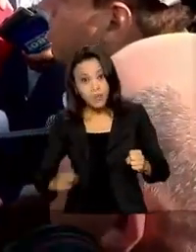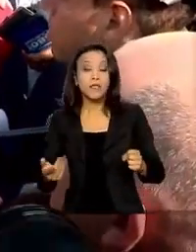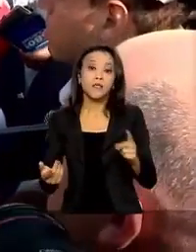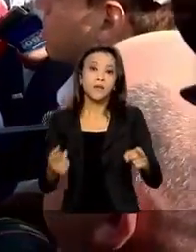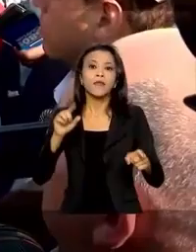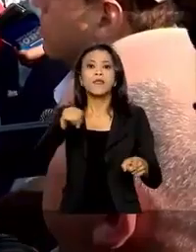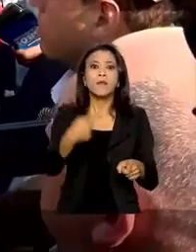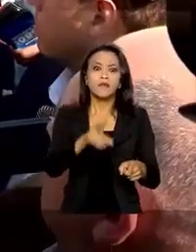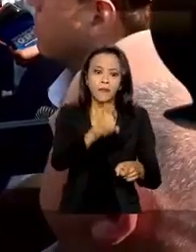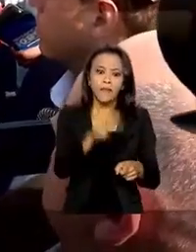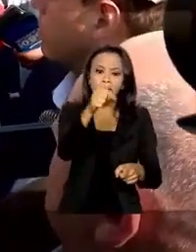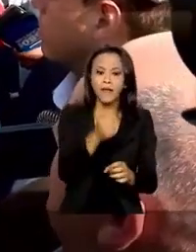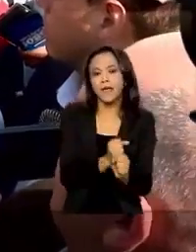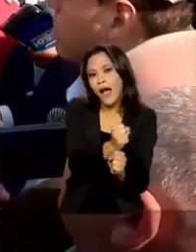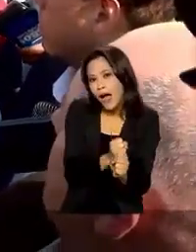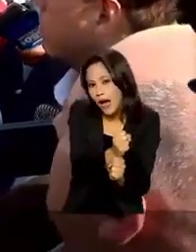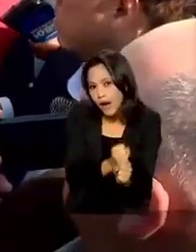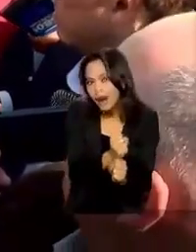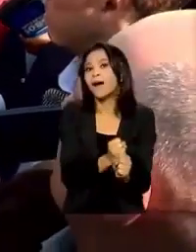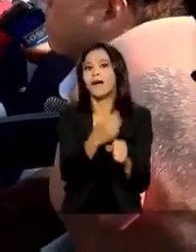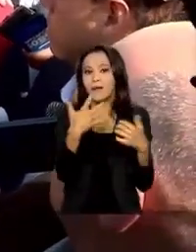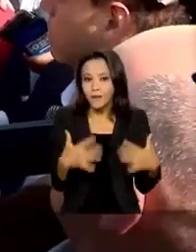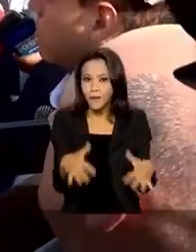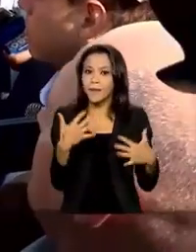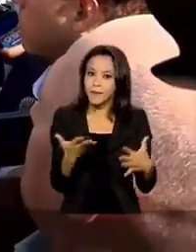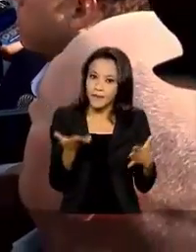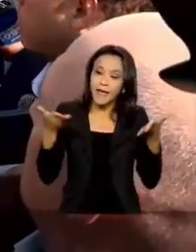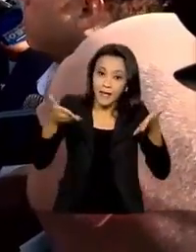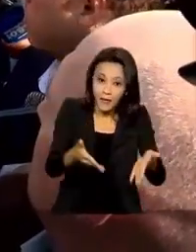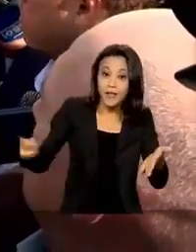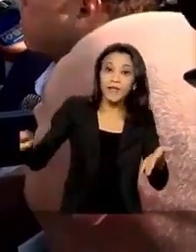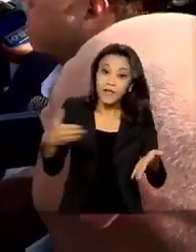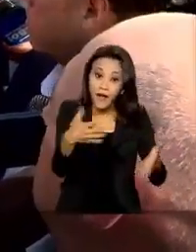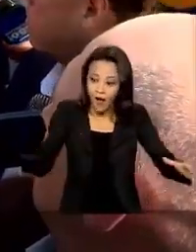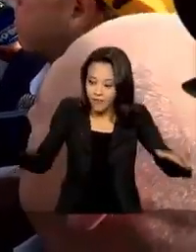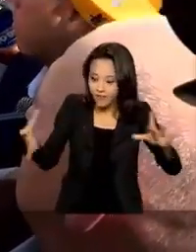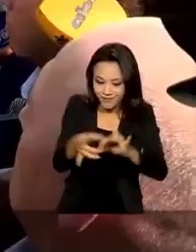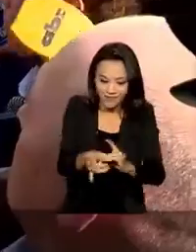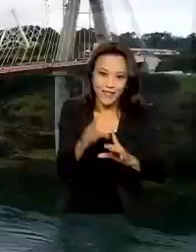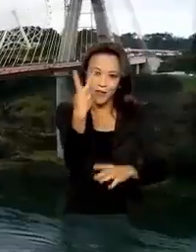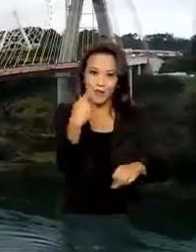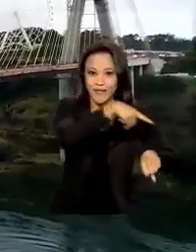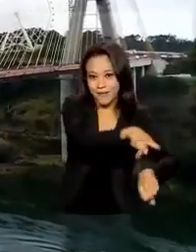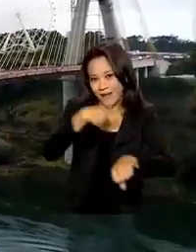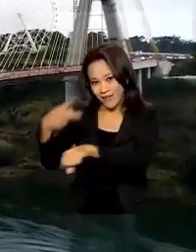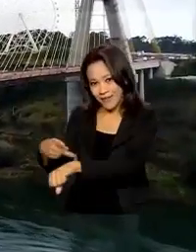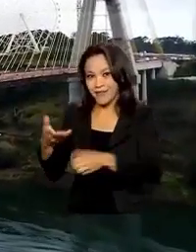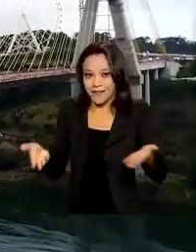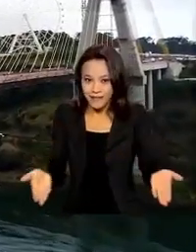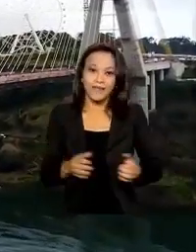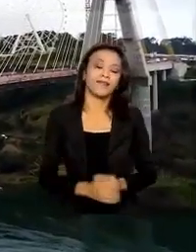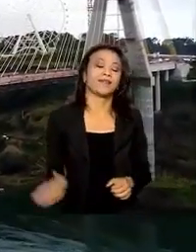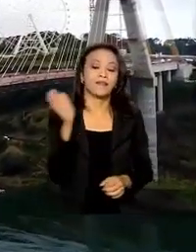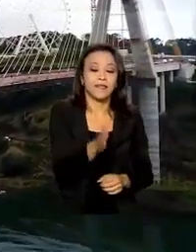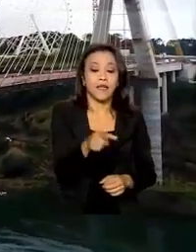depois 1057 a um acerto outro cliente que vai ter a conectividade entre o país Hermano 91